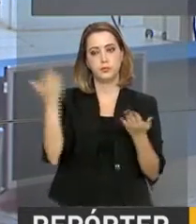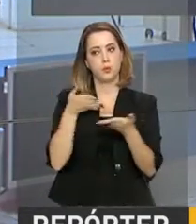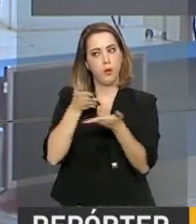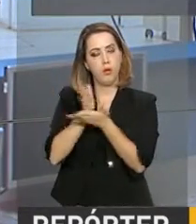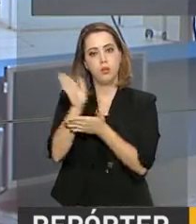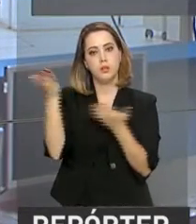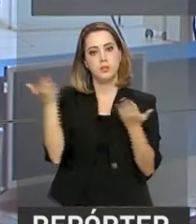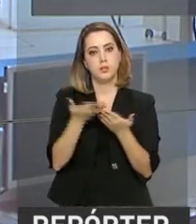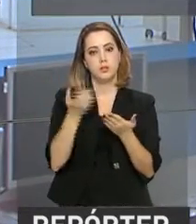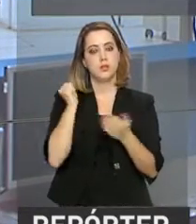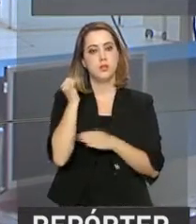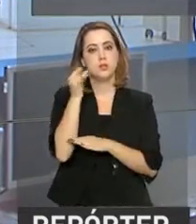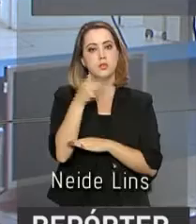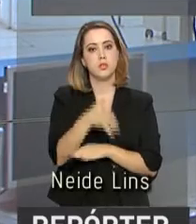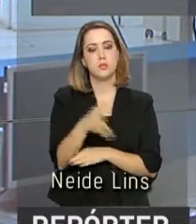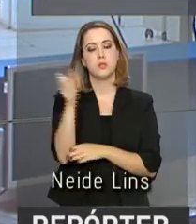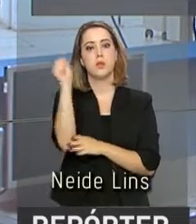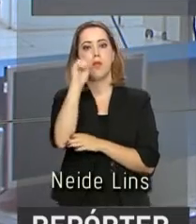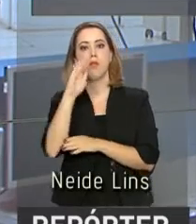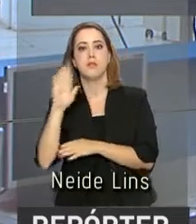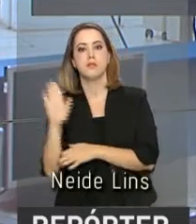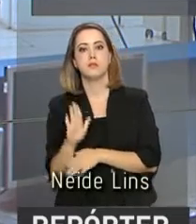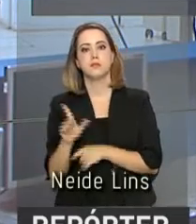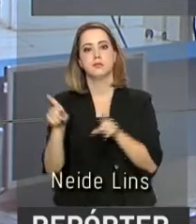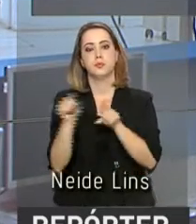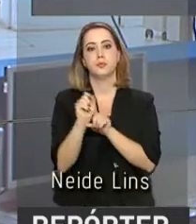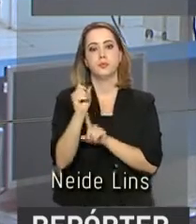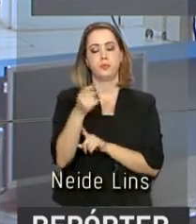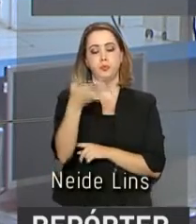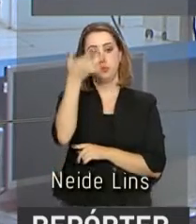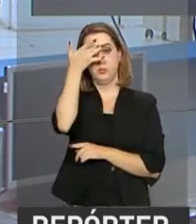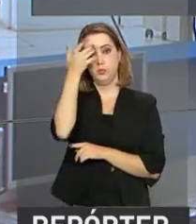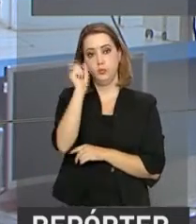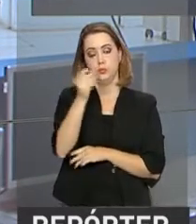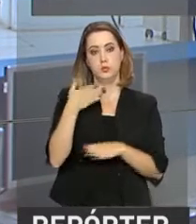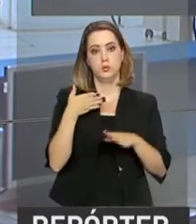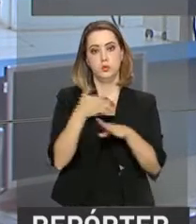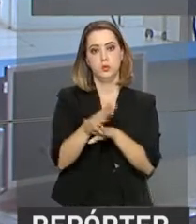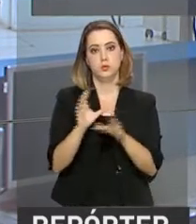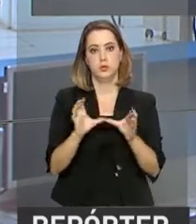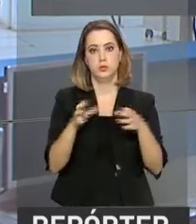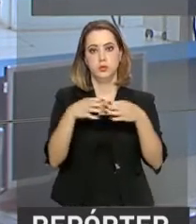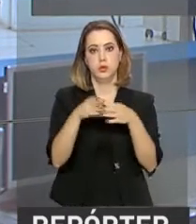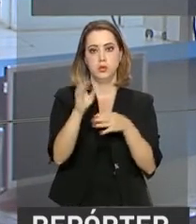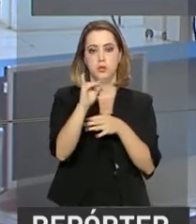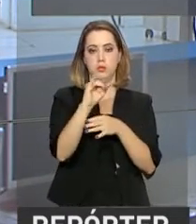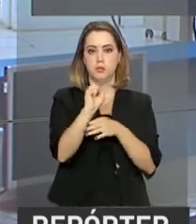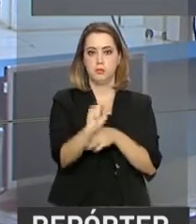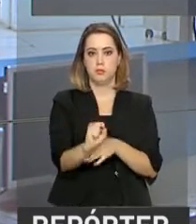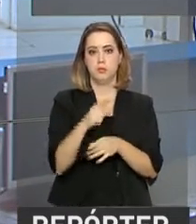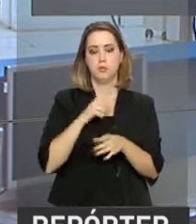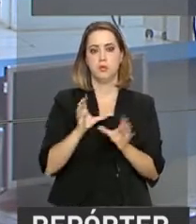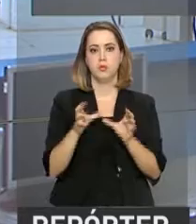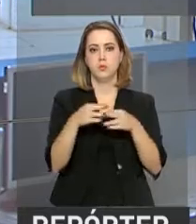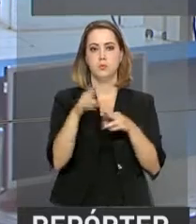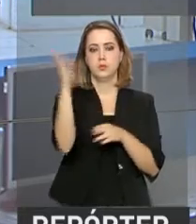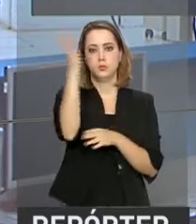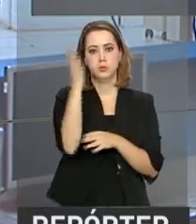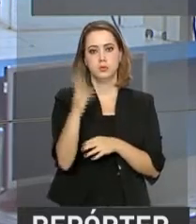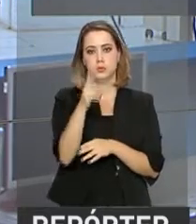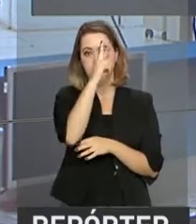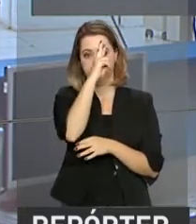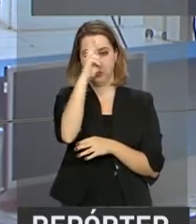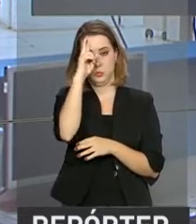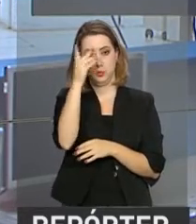nesta madrugada para a ásia a índia teme vai participar da cúpula do brics grupo que reúne brasil rússia índia china e áfrica do